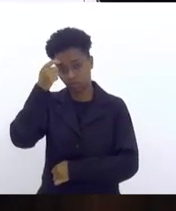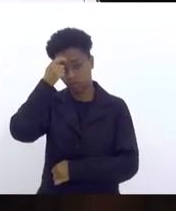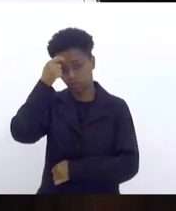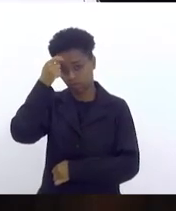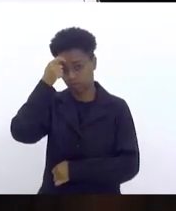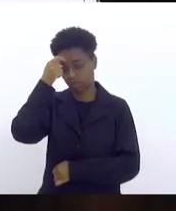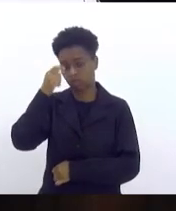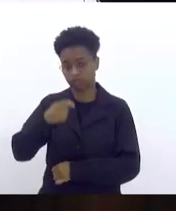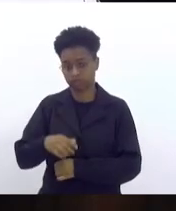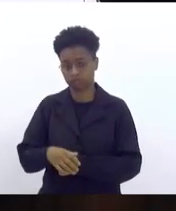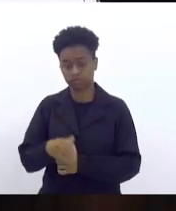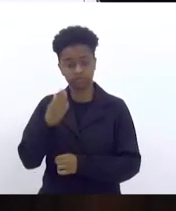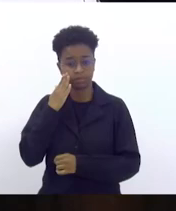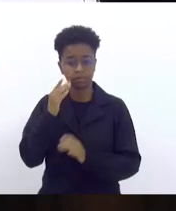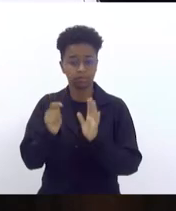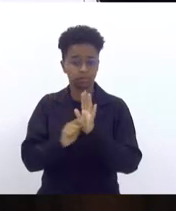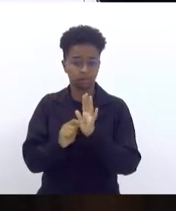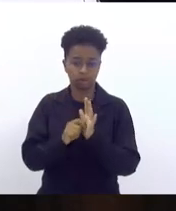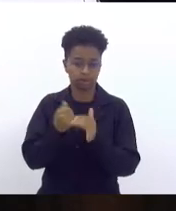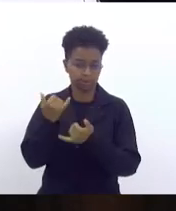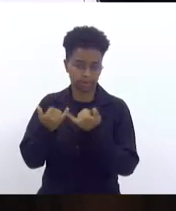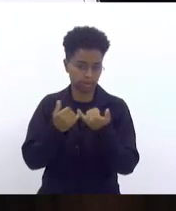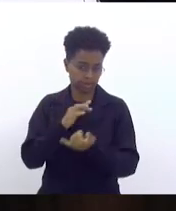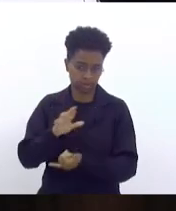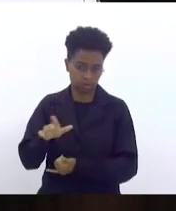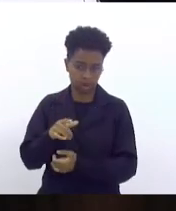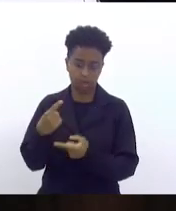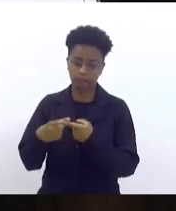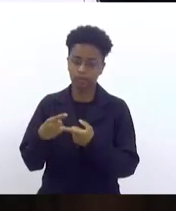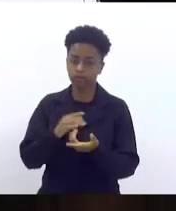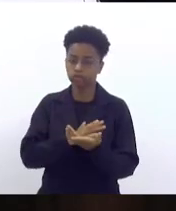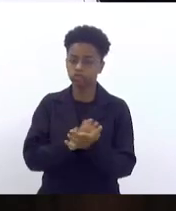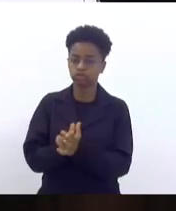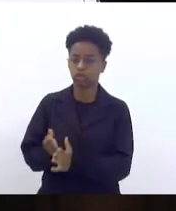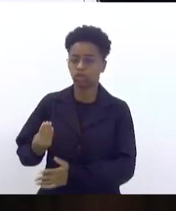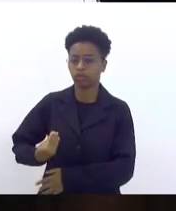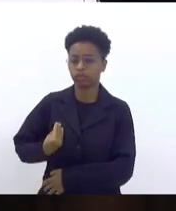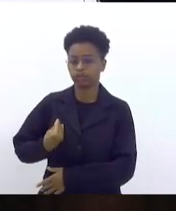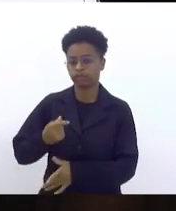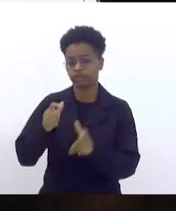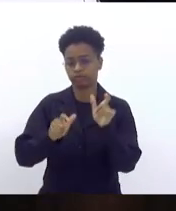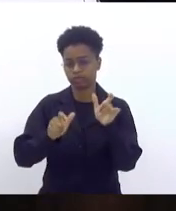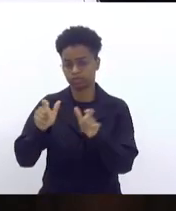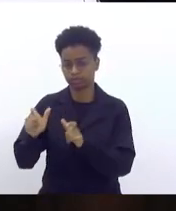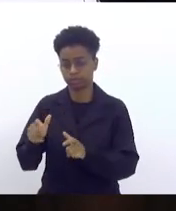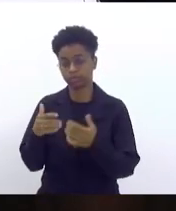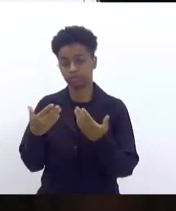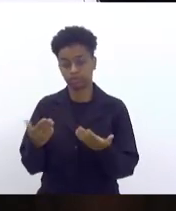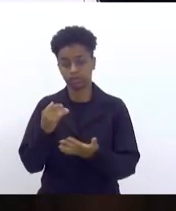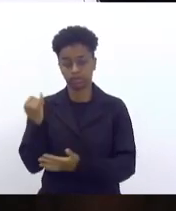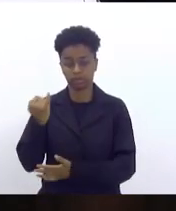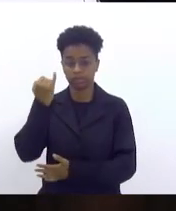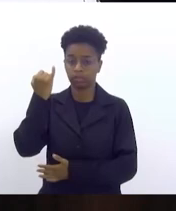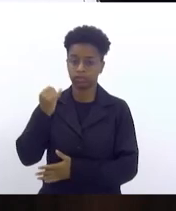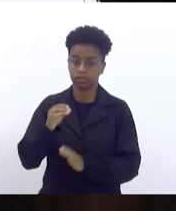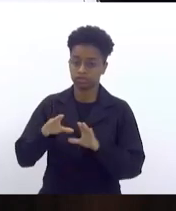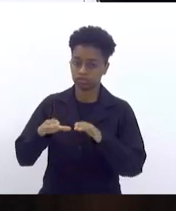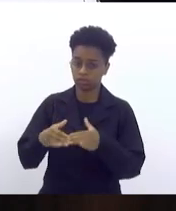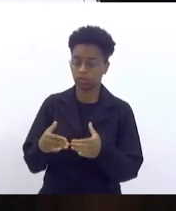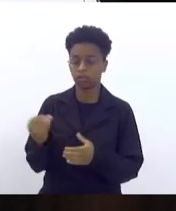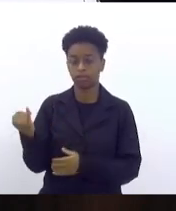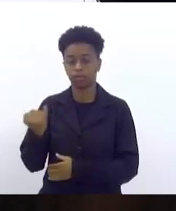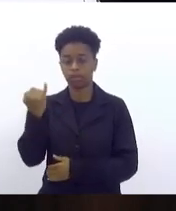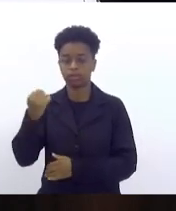de que a droga não é brincadeira ela destrói a vida das pessoas e portanto a importância dessa comissão a importância